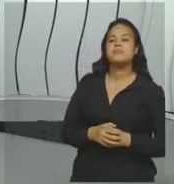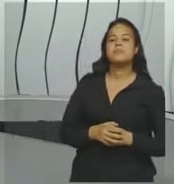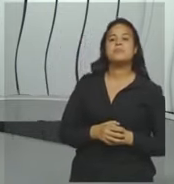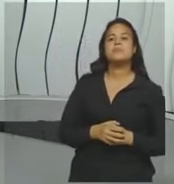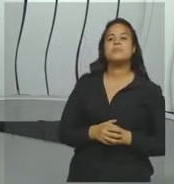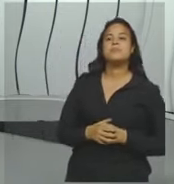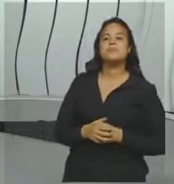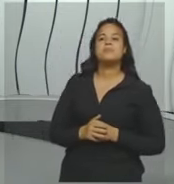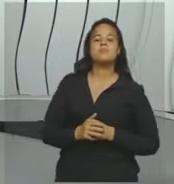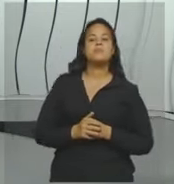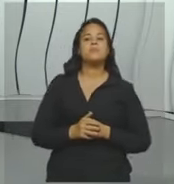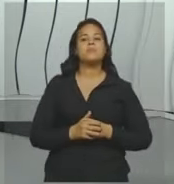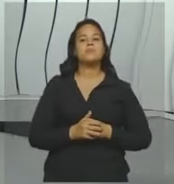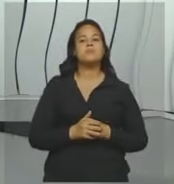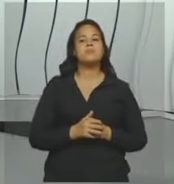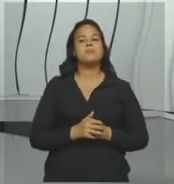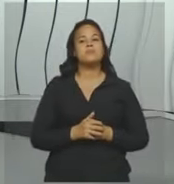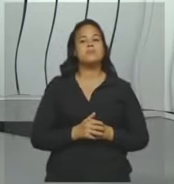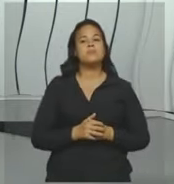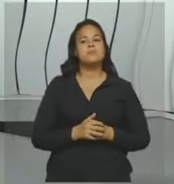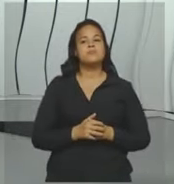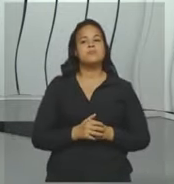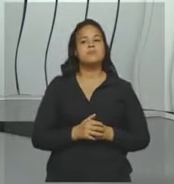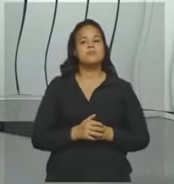aqui agora viria os dois planos inclinados. Ó.